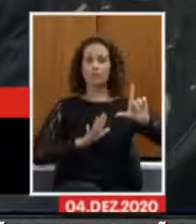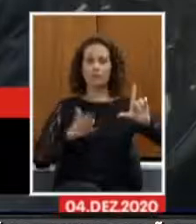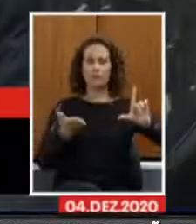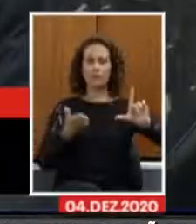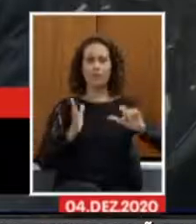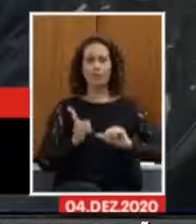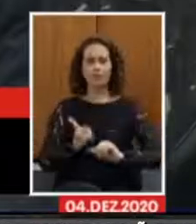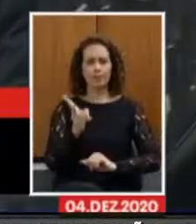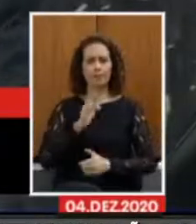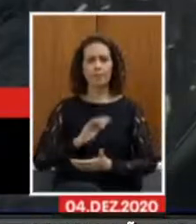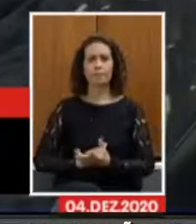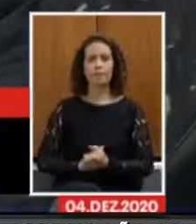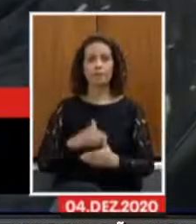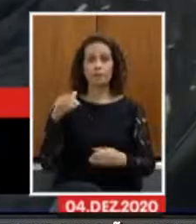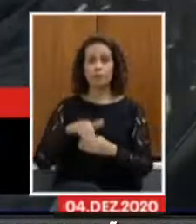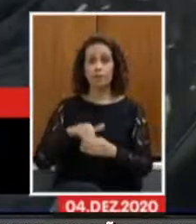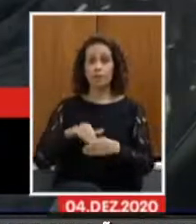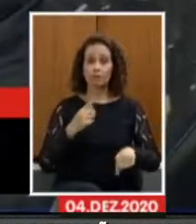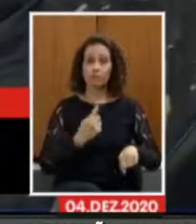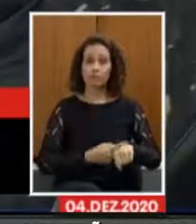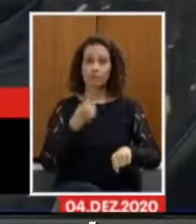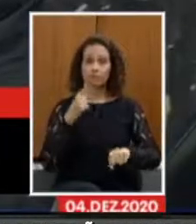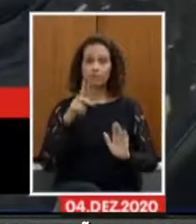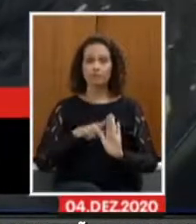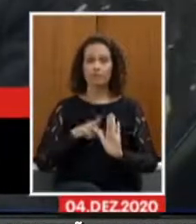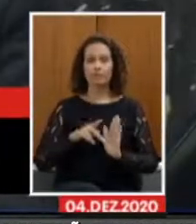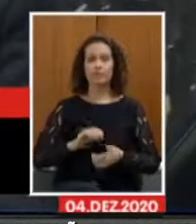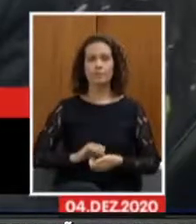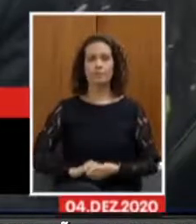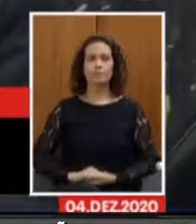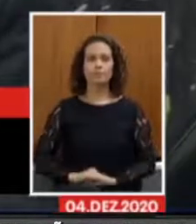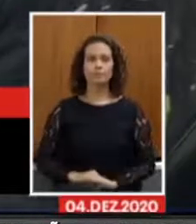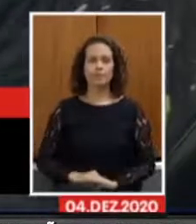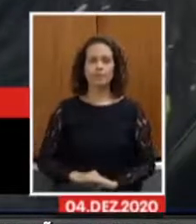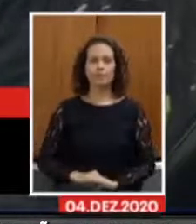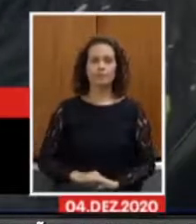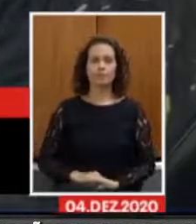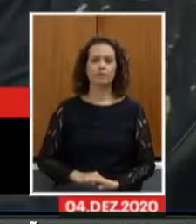Em votação o projeto. Em votação.